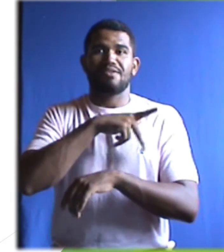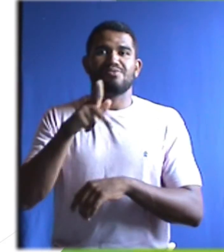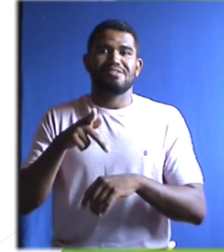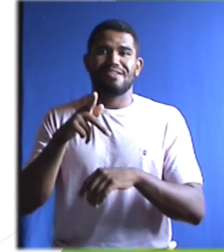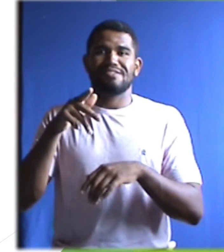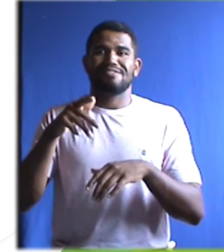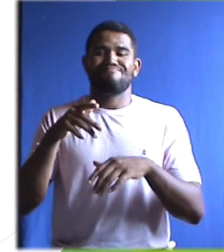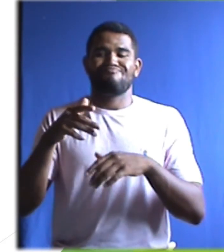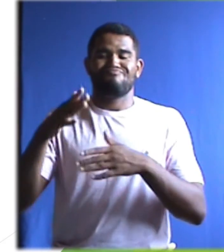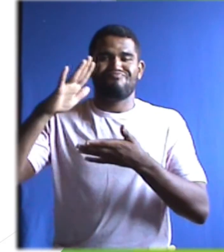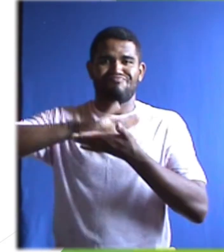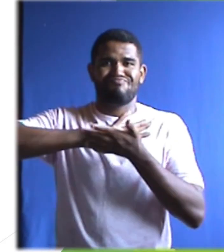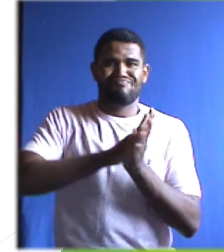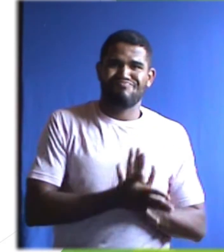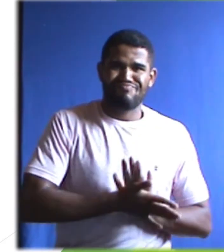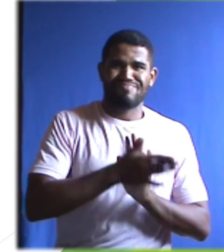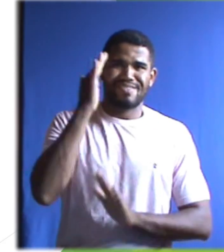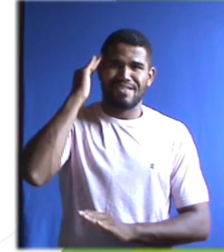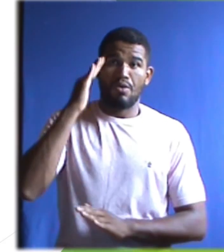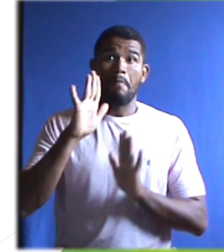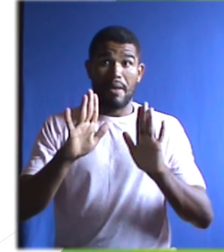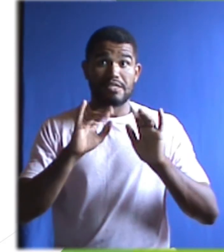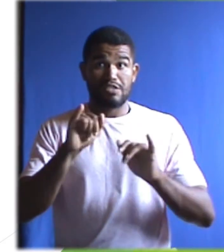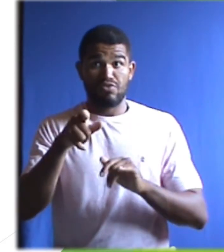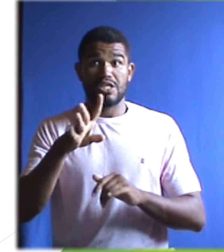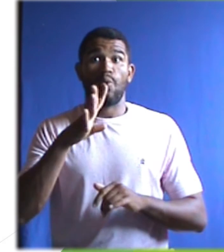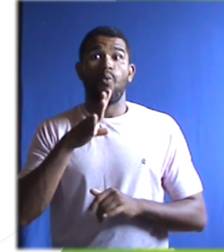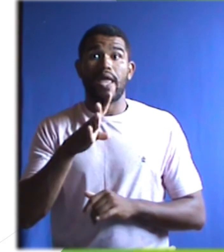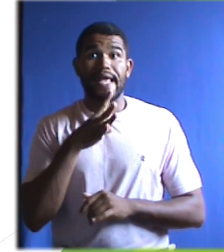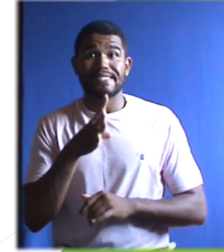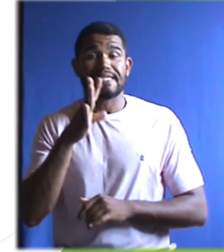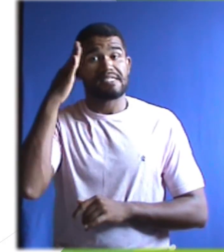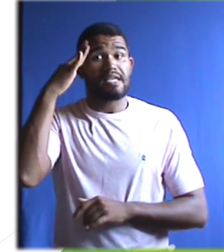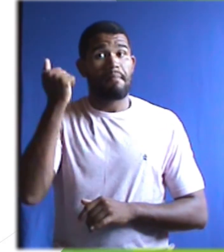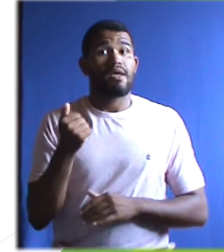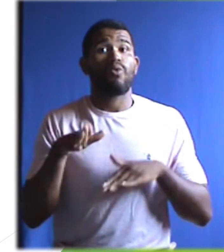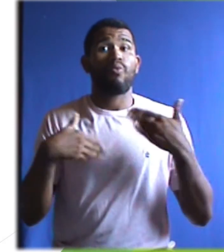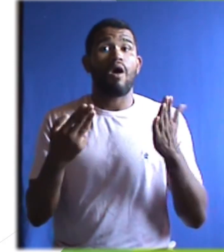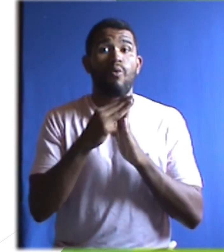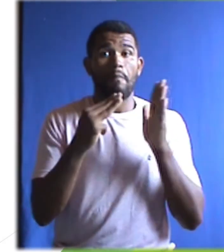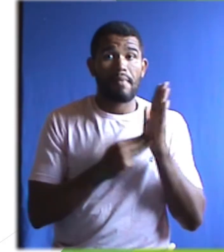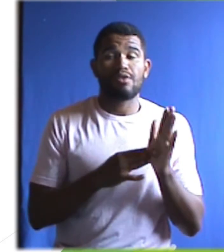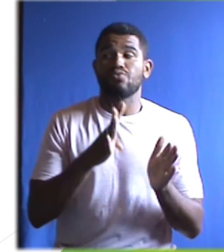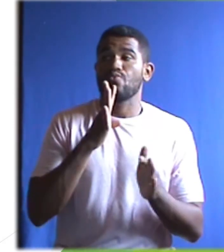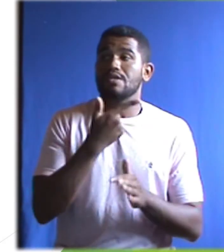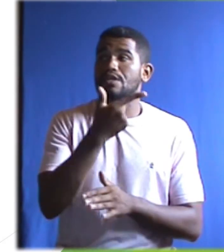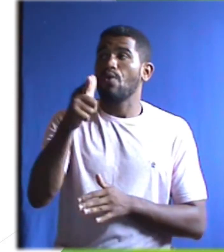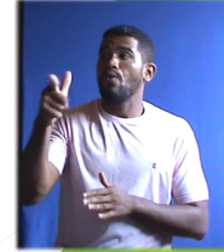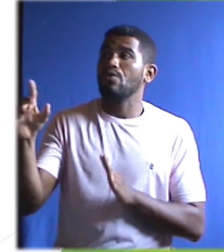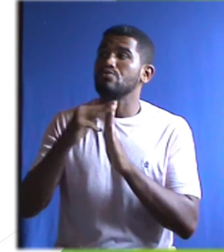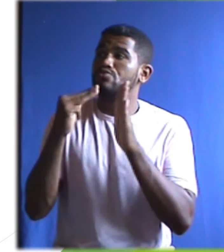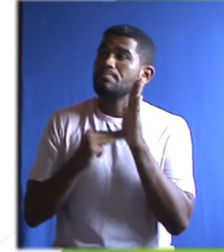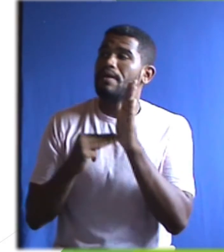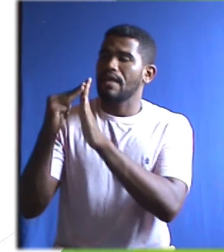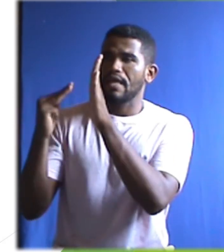docente. Você, professor, só vai conseguir realizar isso se tu tiveres um domínio do que é o método que você